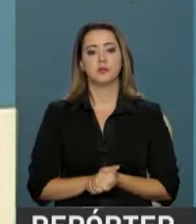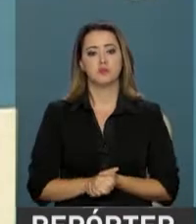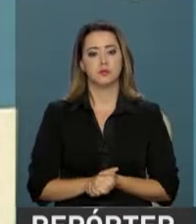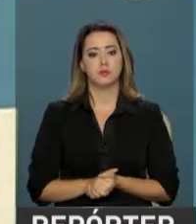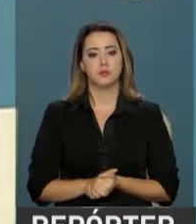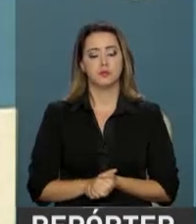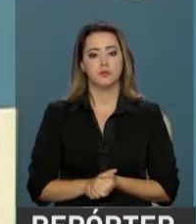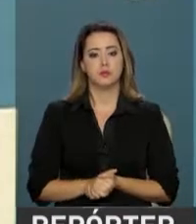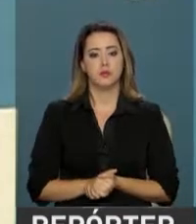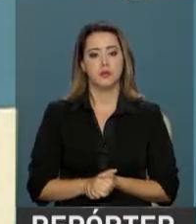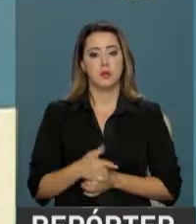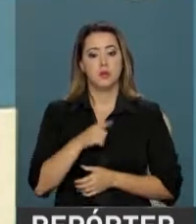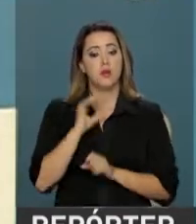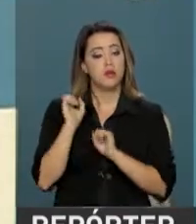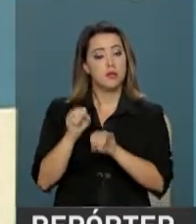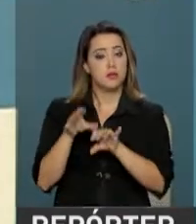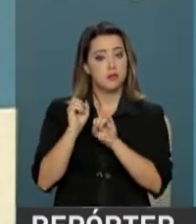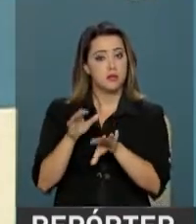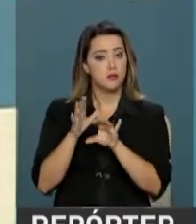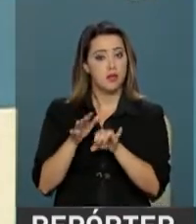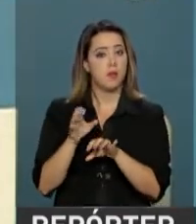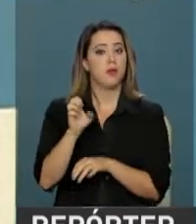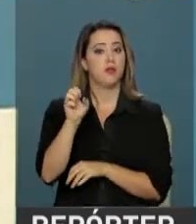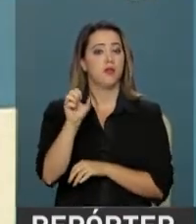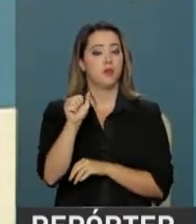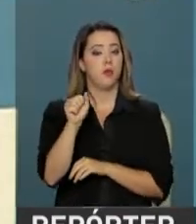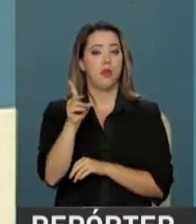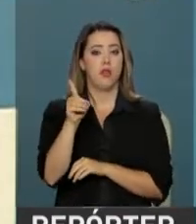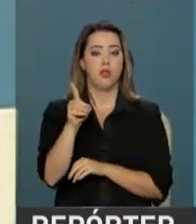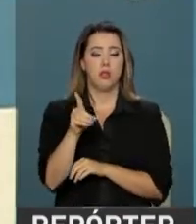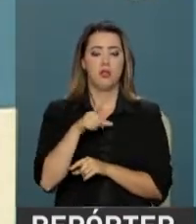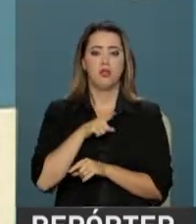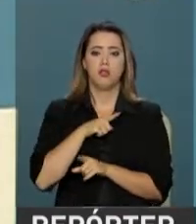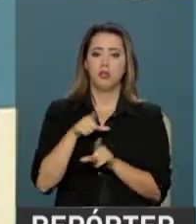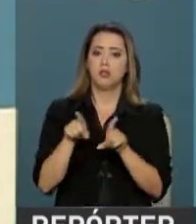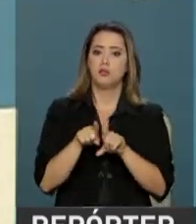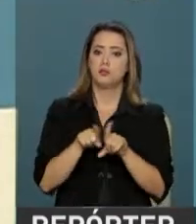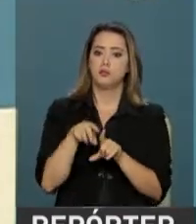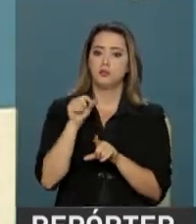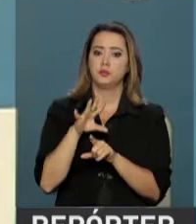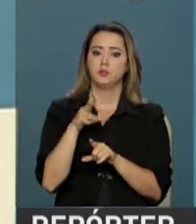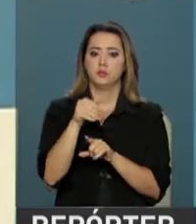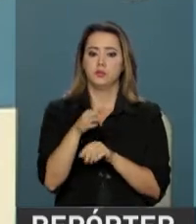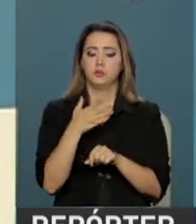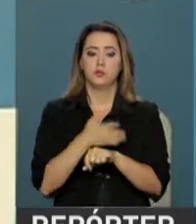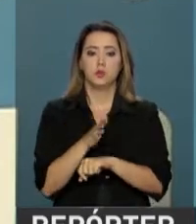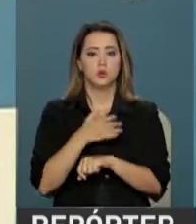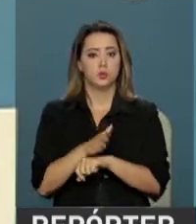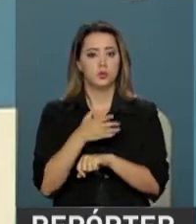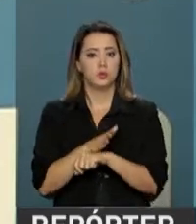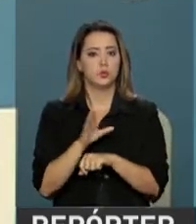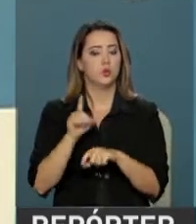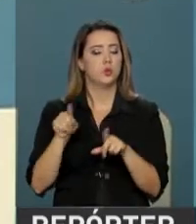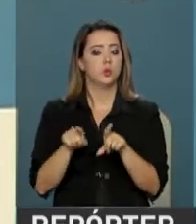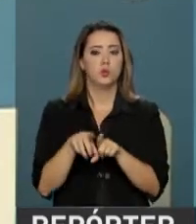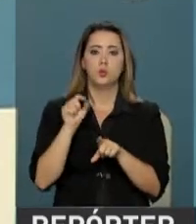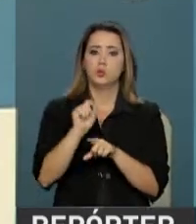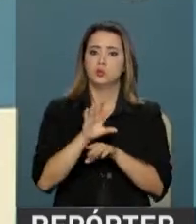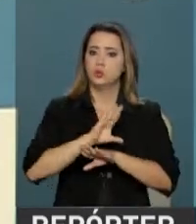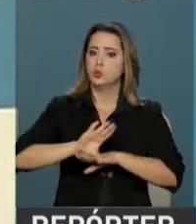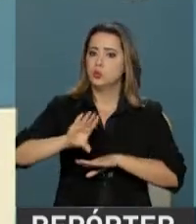e das ações de capacitação à distância essas empresas contam também com toda a estrutura de suporte do sebrae de